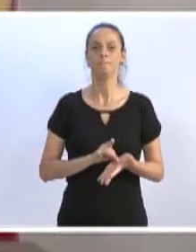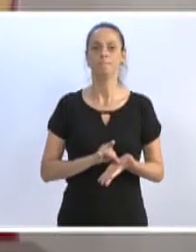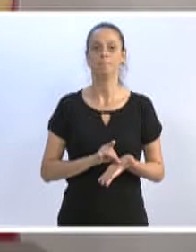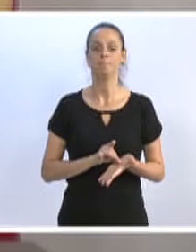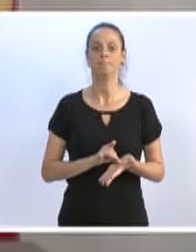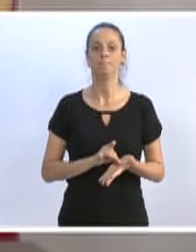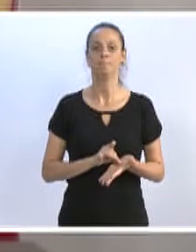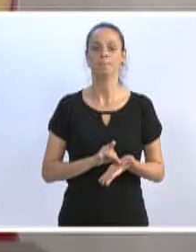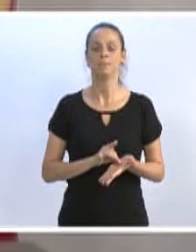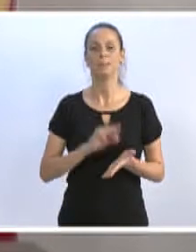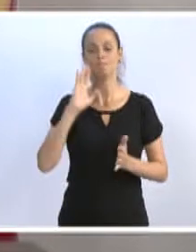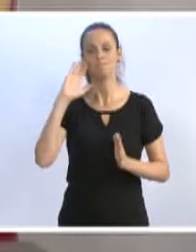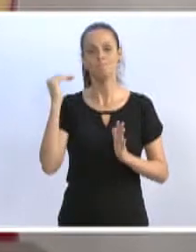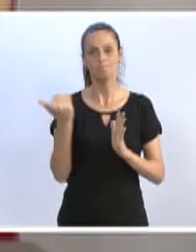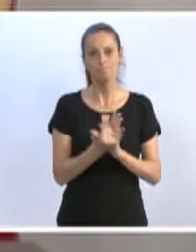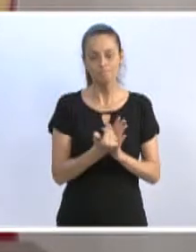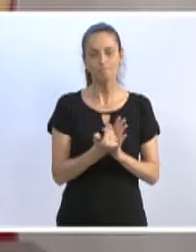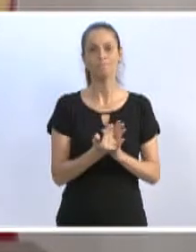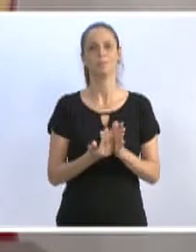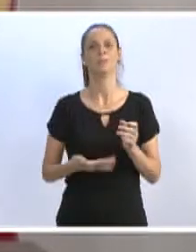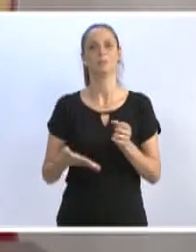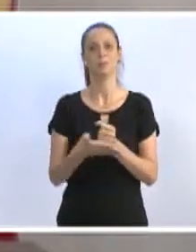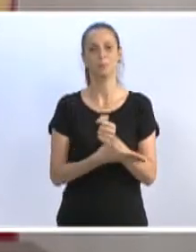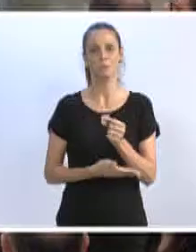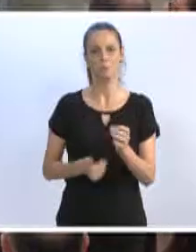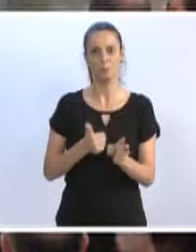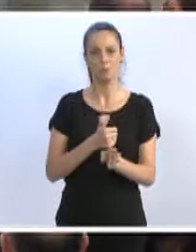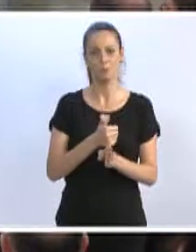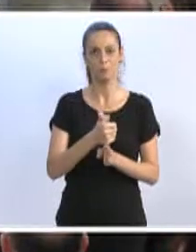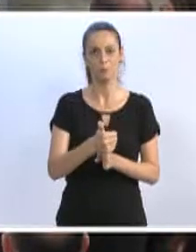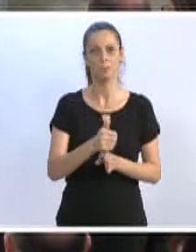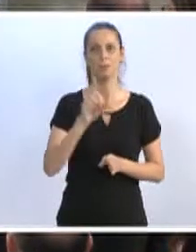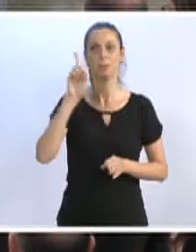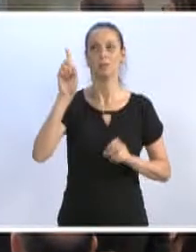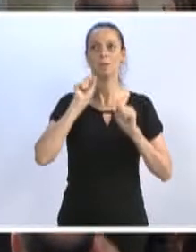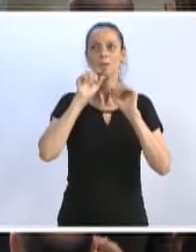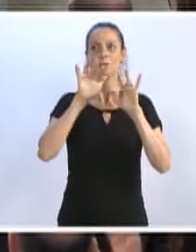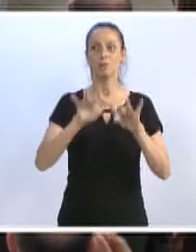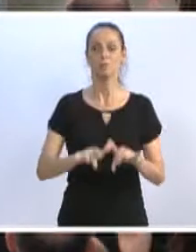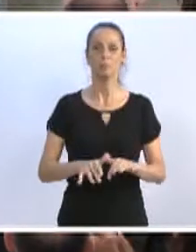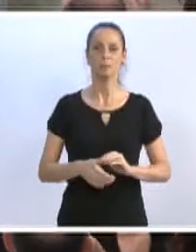seus fundamentos morais. Muito obrigado, senhor presidente. Que Deus os abençoe.